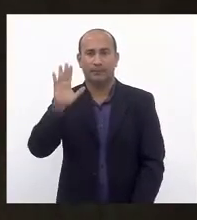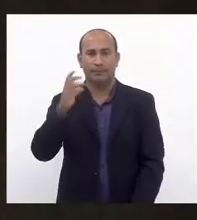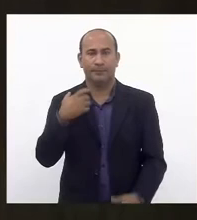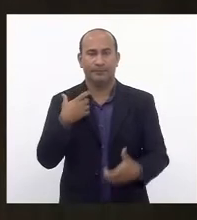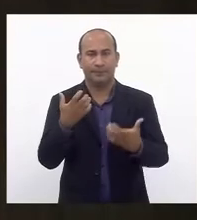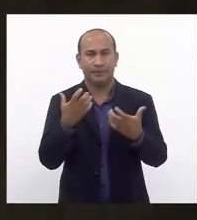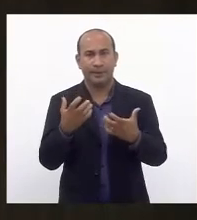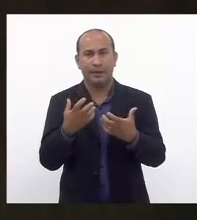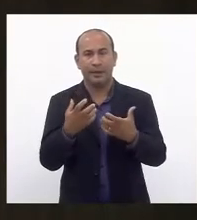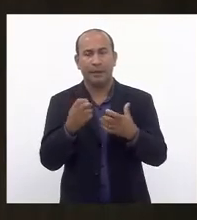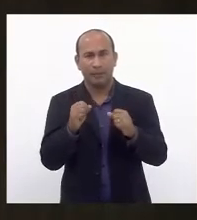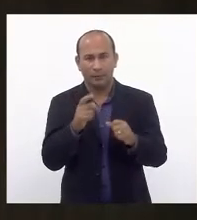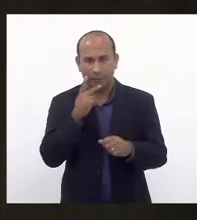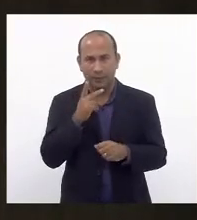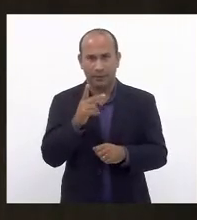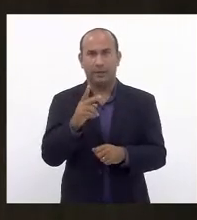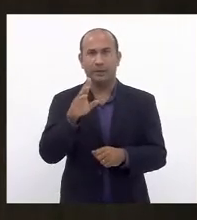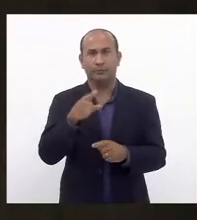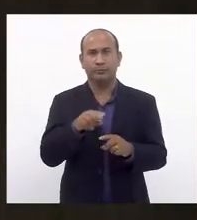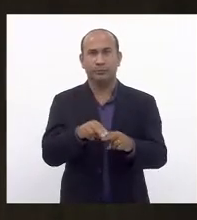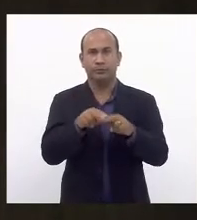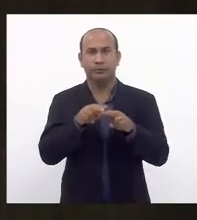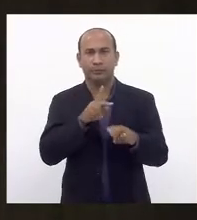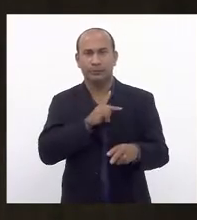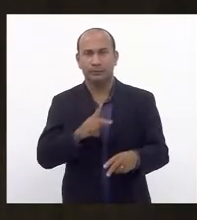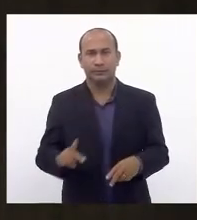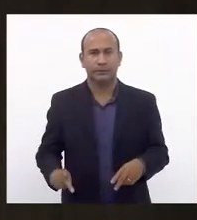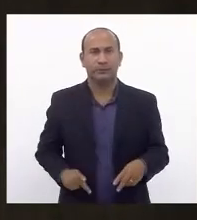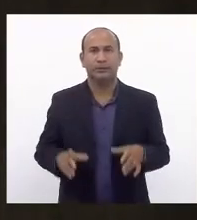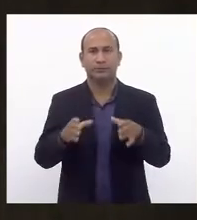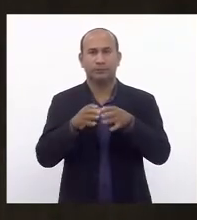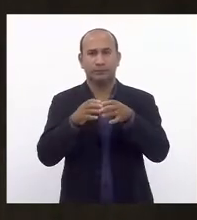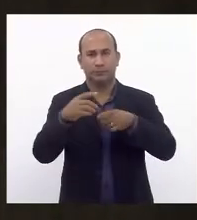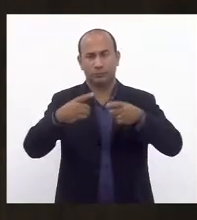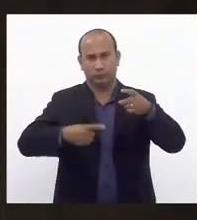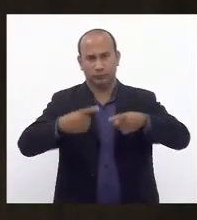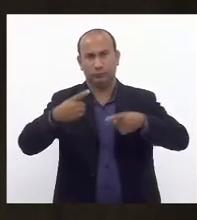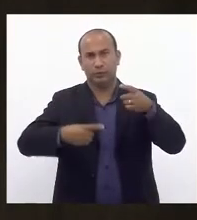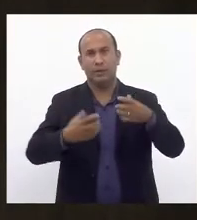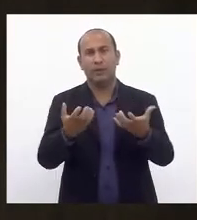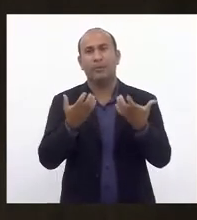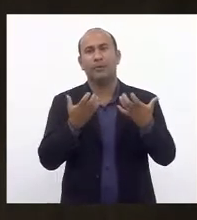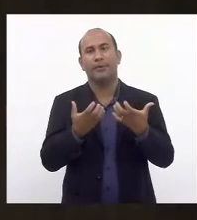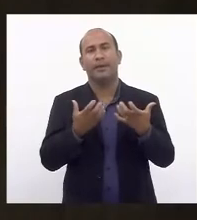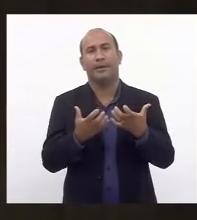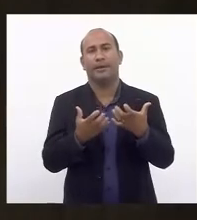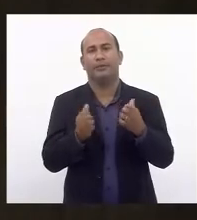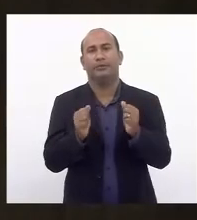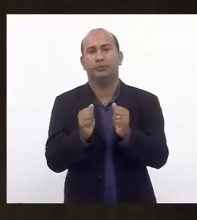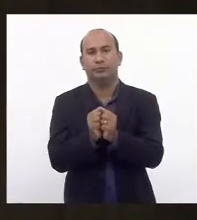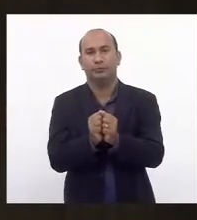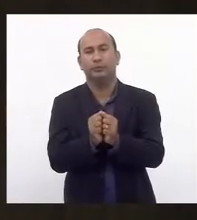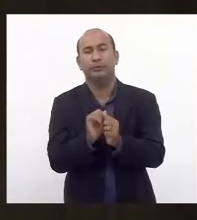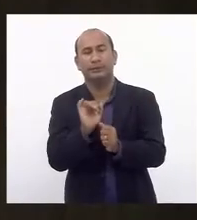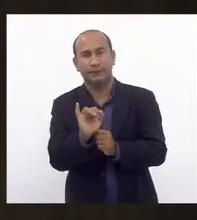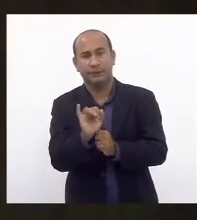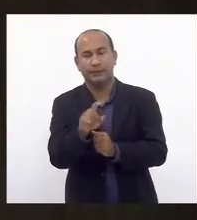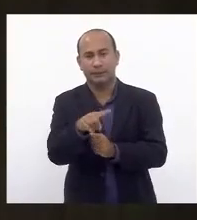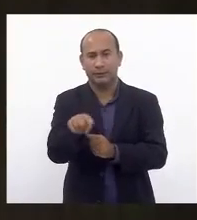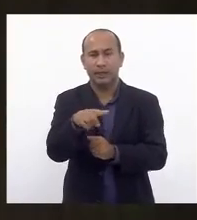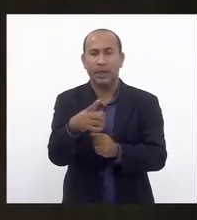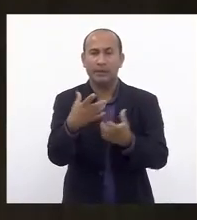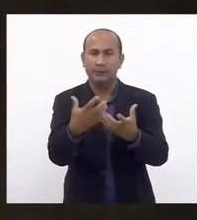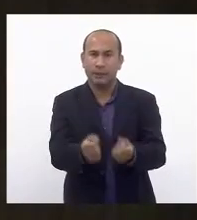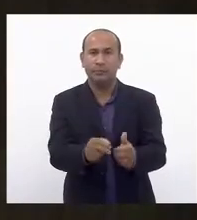Vossa Excelência me permite, como presidente da Comissão de Constituição e Justiça, eu quero acolher o encaminhamento, se Vossa Excelência assim permitir,